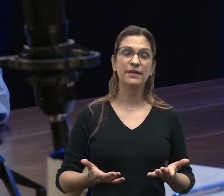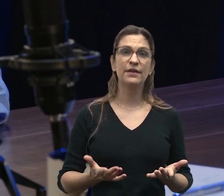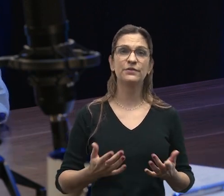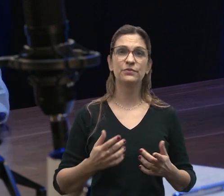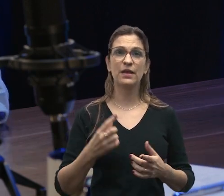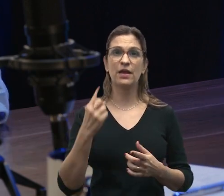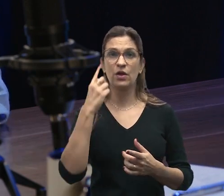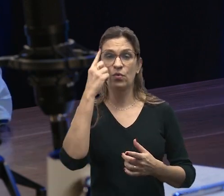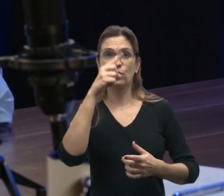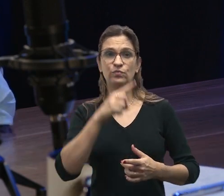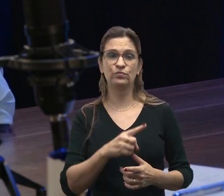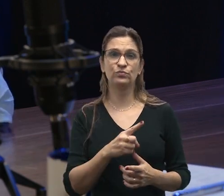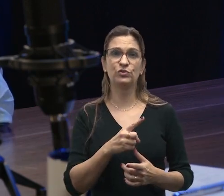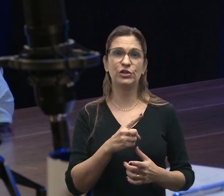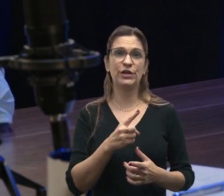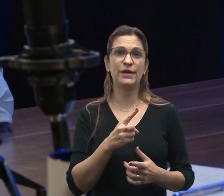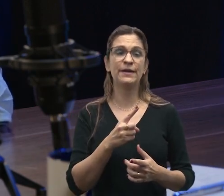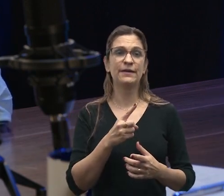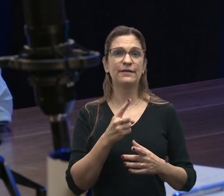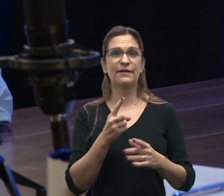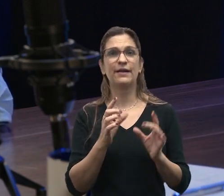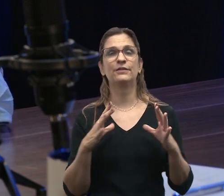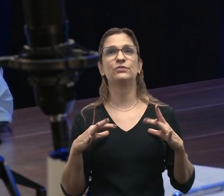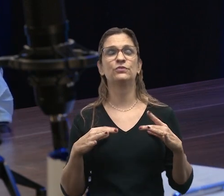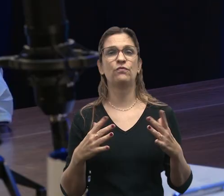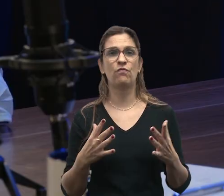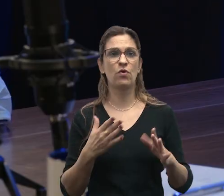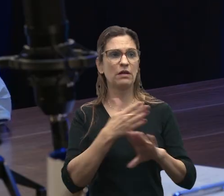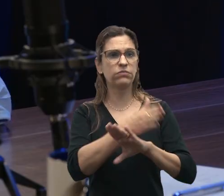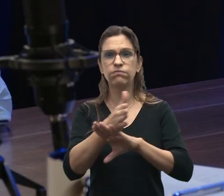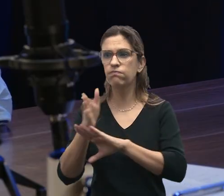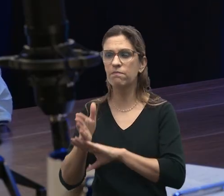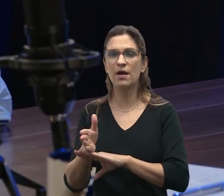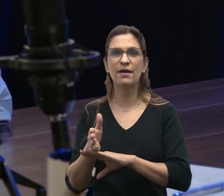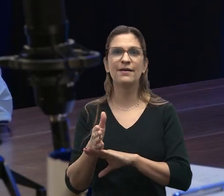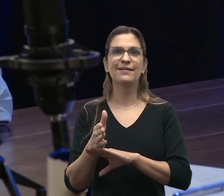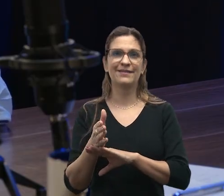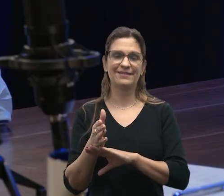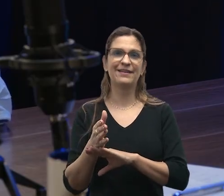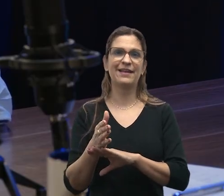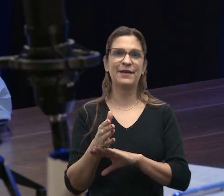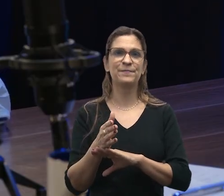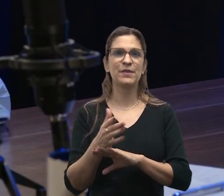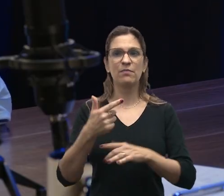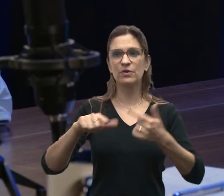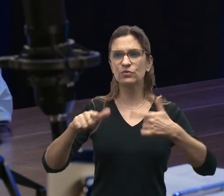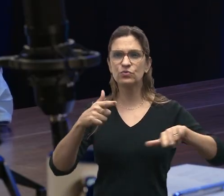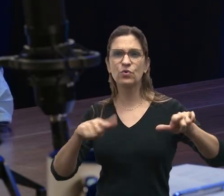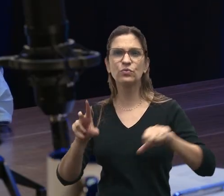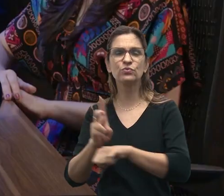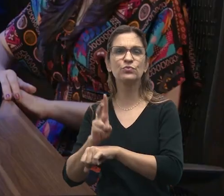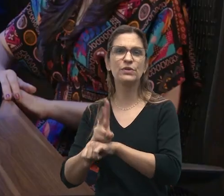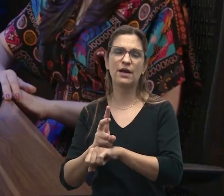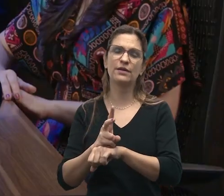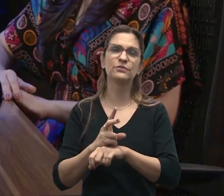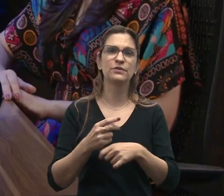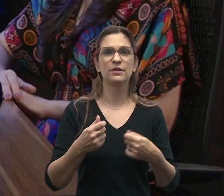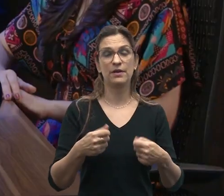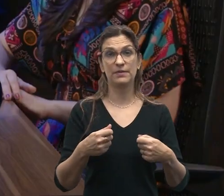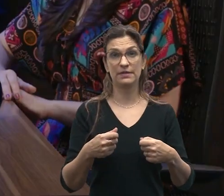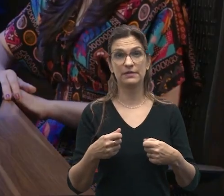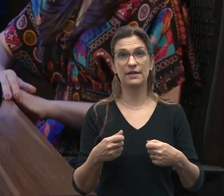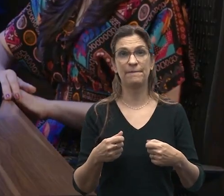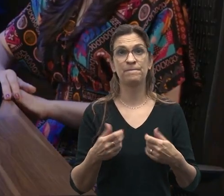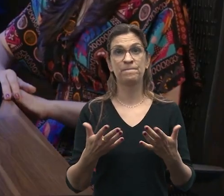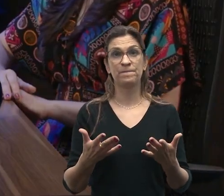da sua vida, todo mundo tem a mesma vida. Ninguém só tem vida diferente quem é muito rico. Mas se não, você